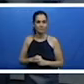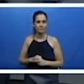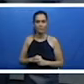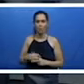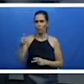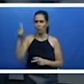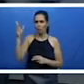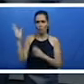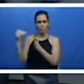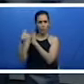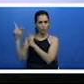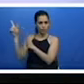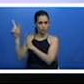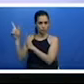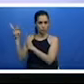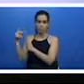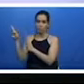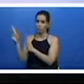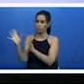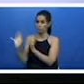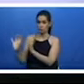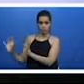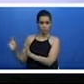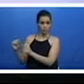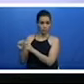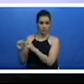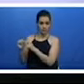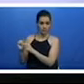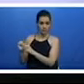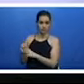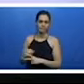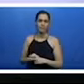fazer. Mas dá para pensar